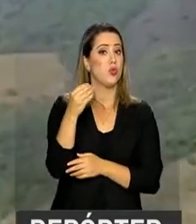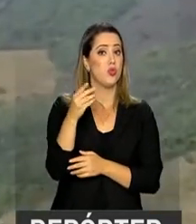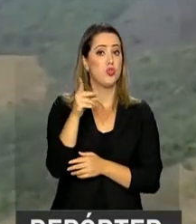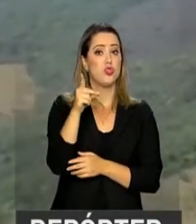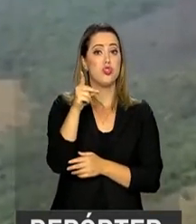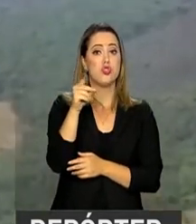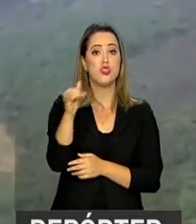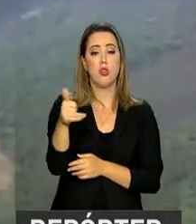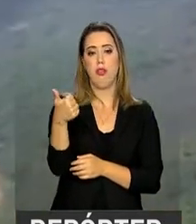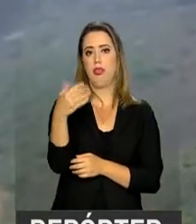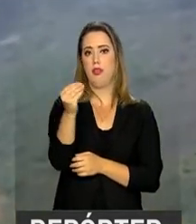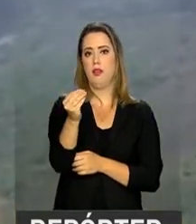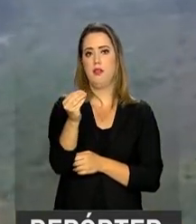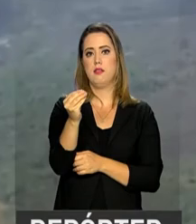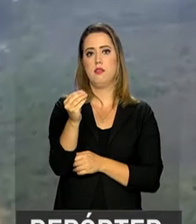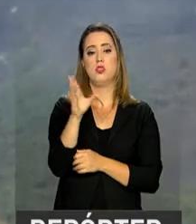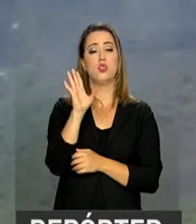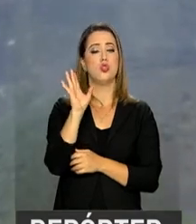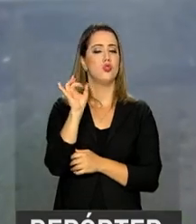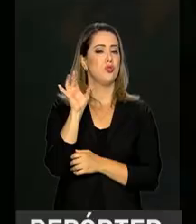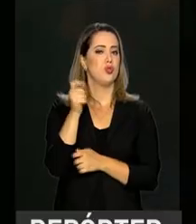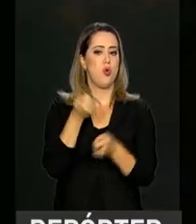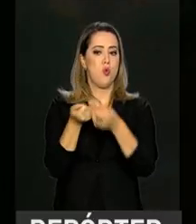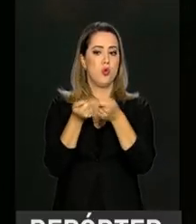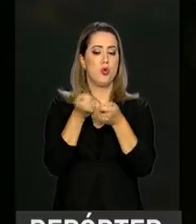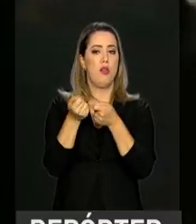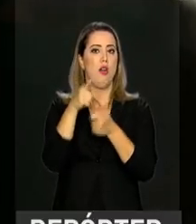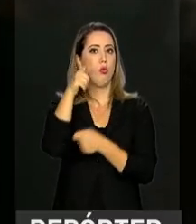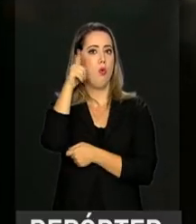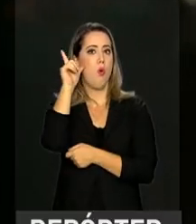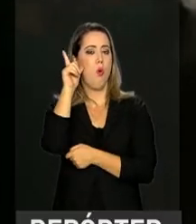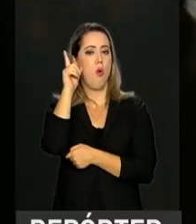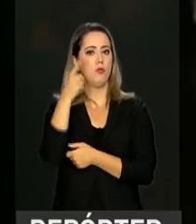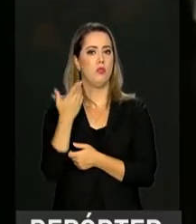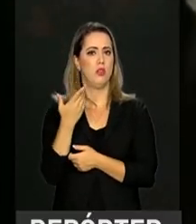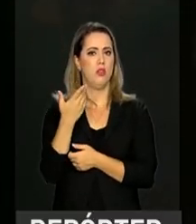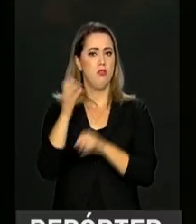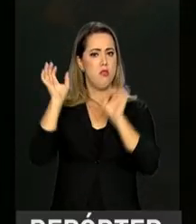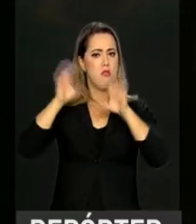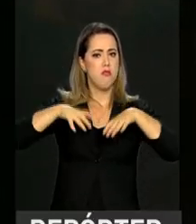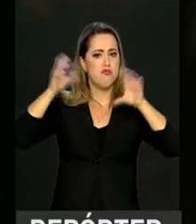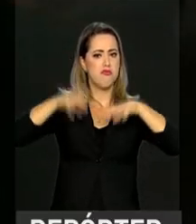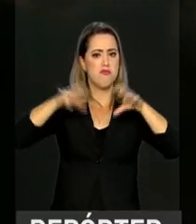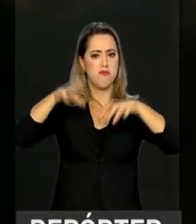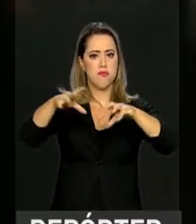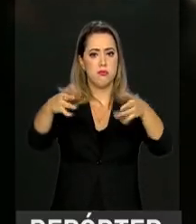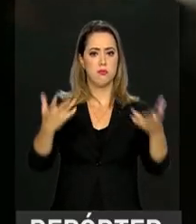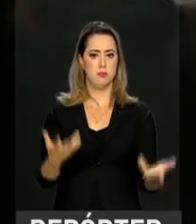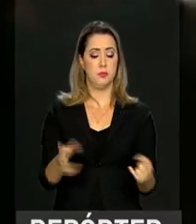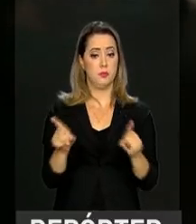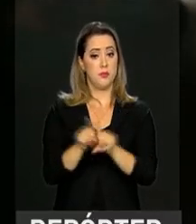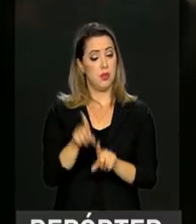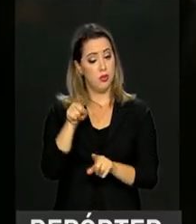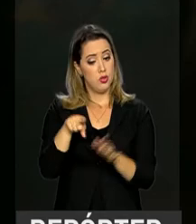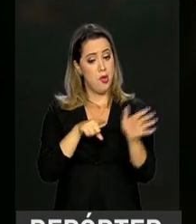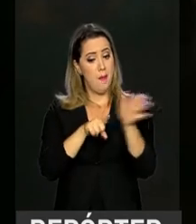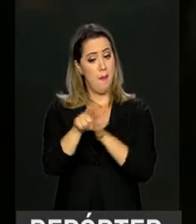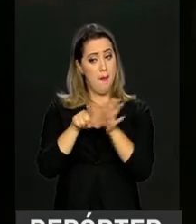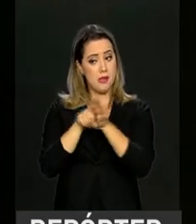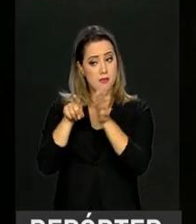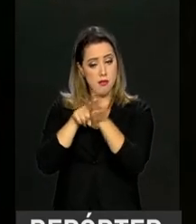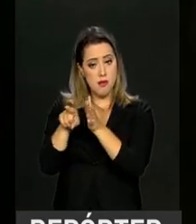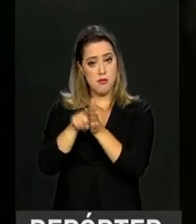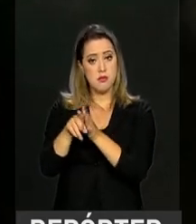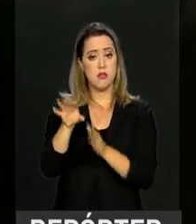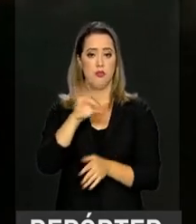controlado ontem após a ajuda da chuva a investigação das causas do incêndio já havia sido solicitado pelo